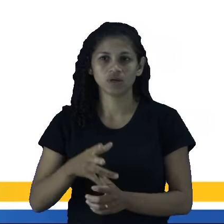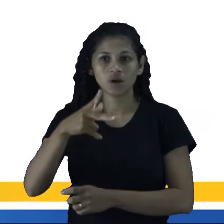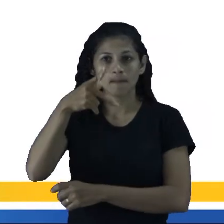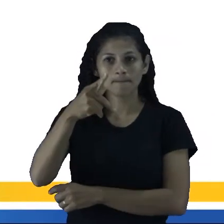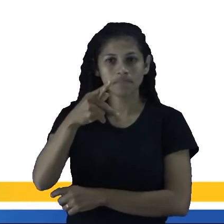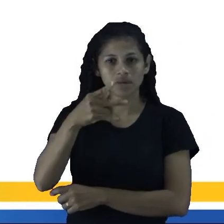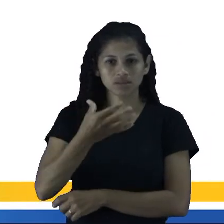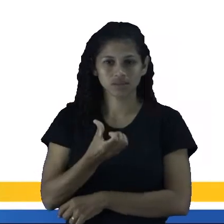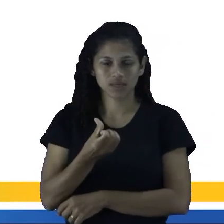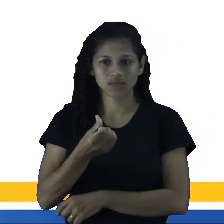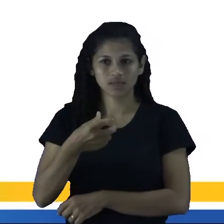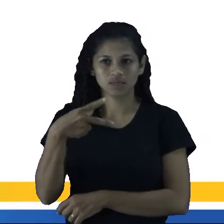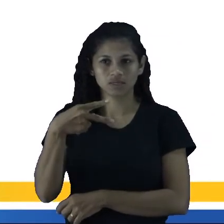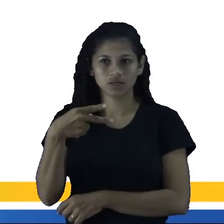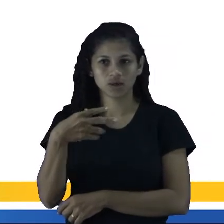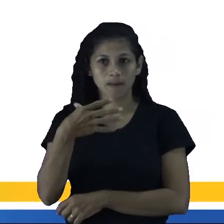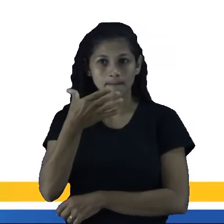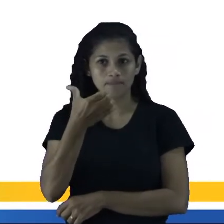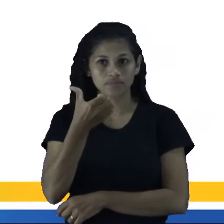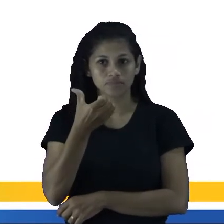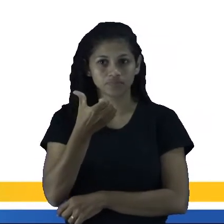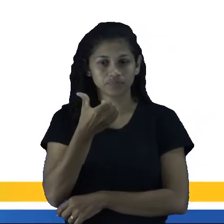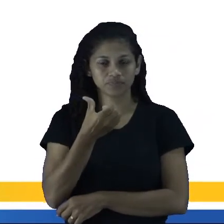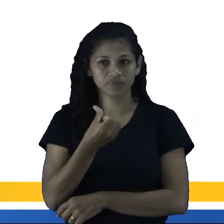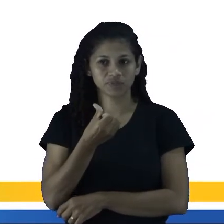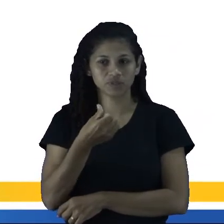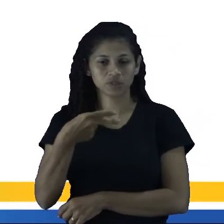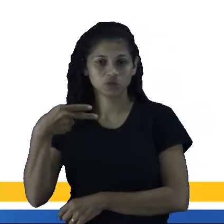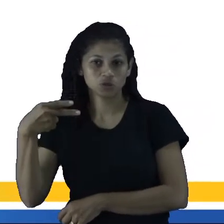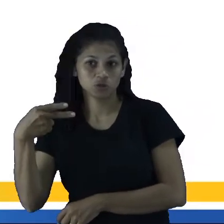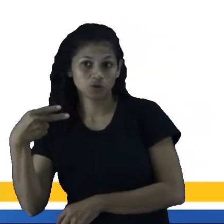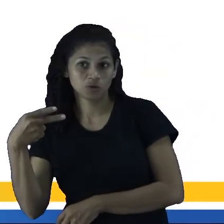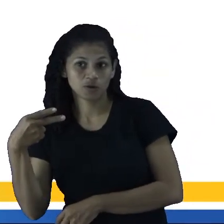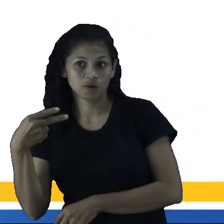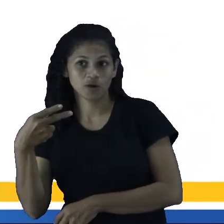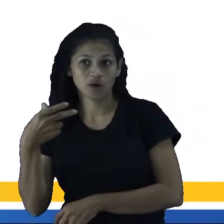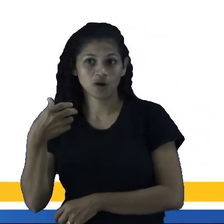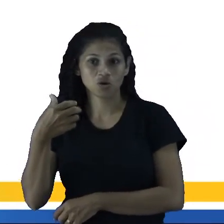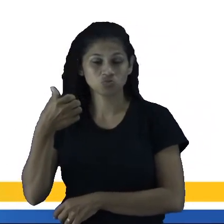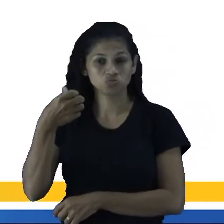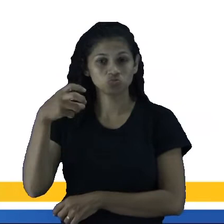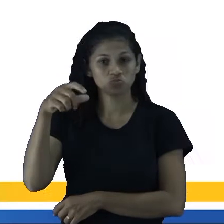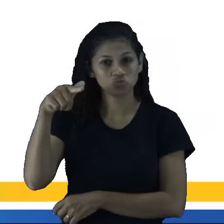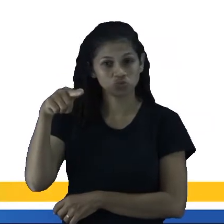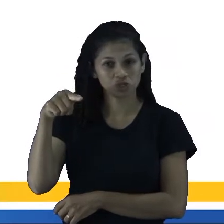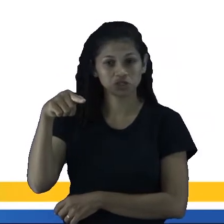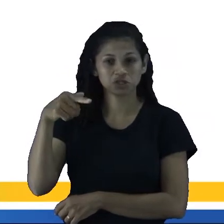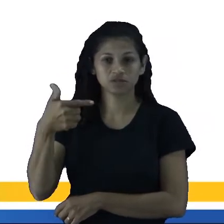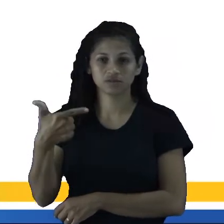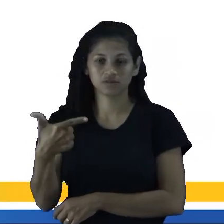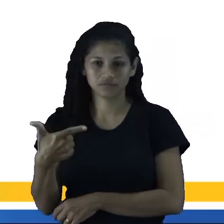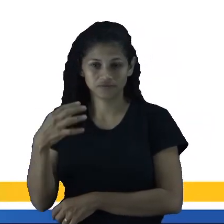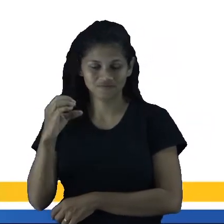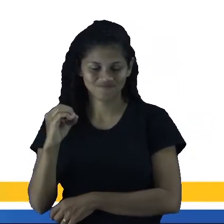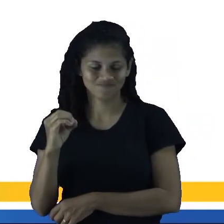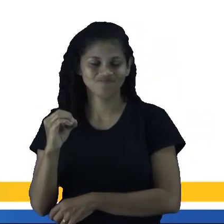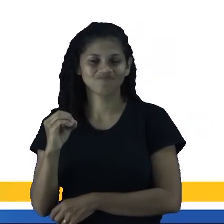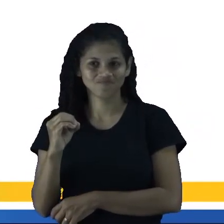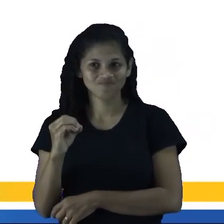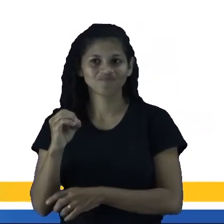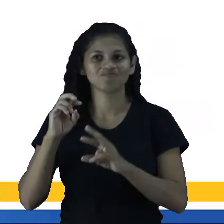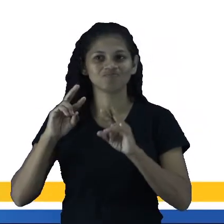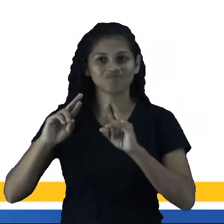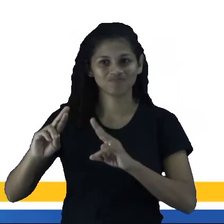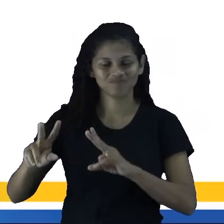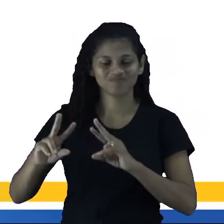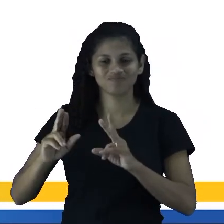E 6 fatorial multiplicado vai dar quanto? 720 maneiras. Bem fácil. Logo, eu tenho